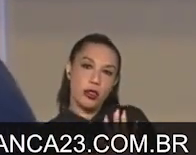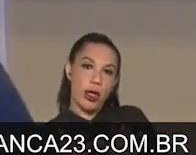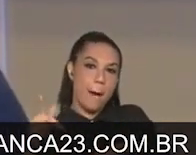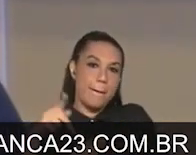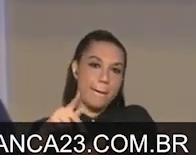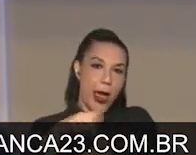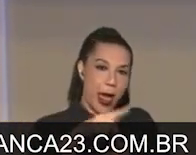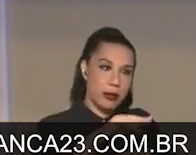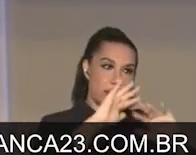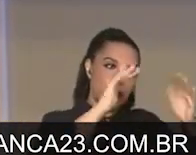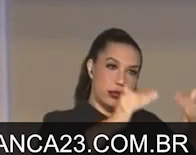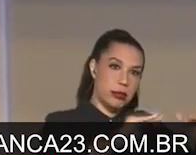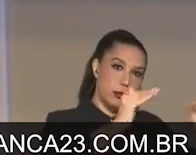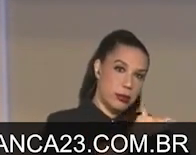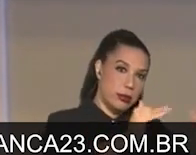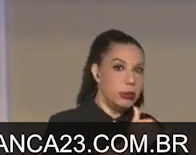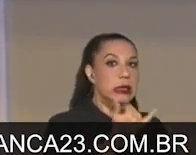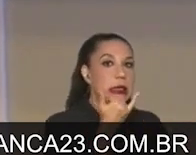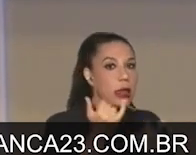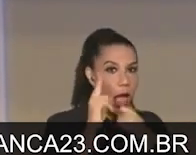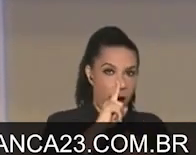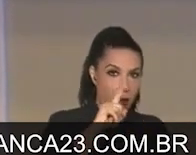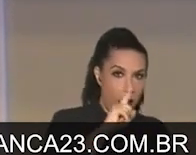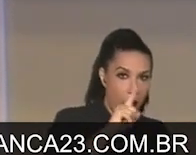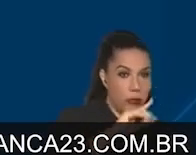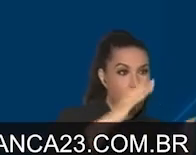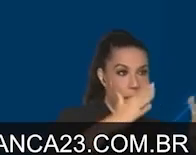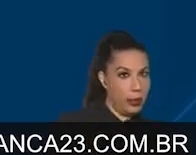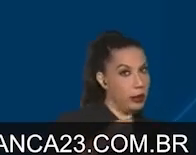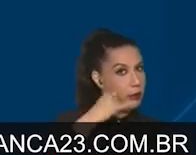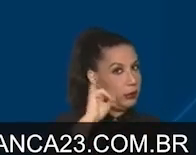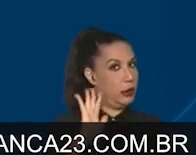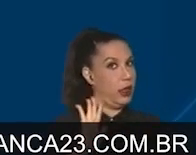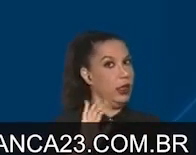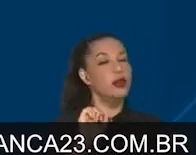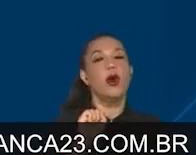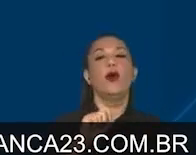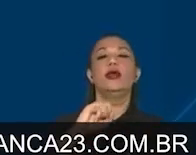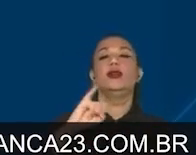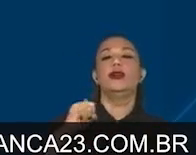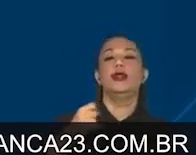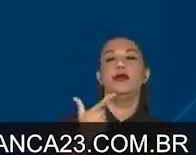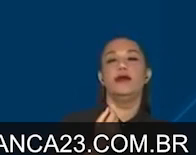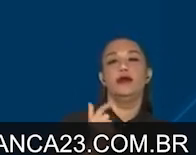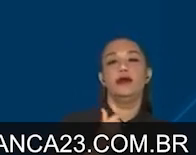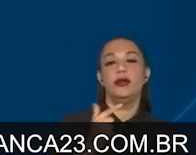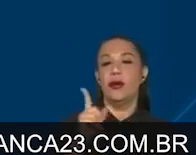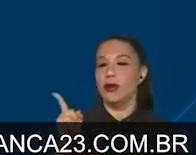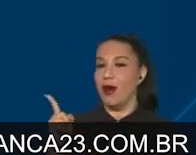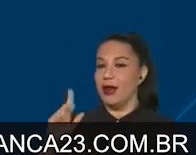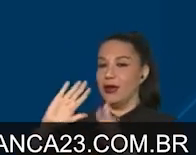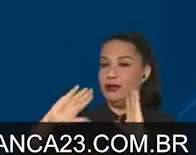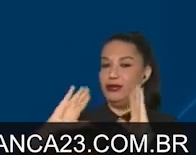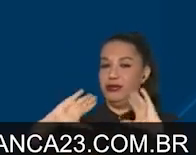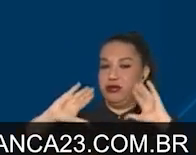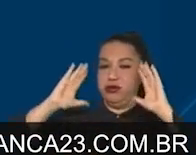pedras que porventura possam desabar. No dia 8 de janeiro de 2022, parte do paredão de um